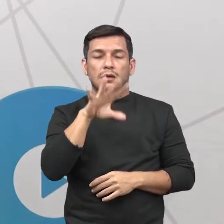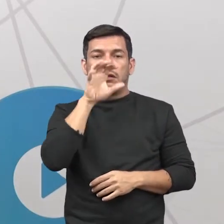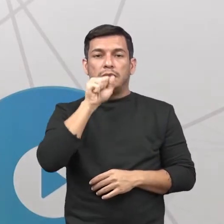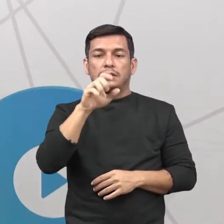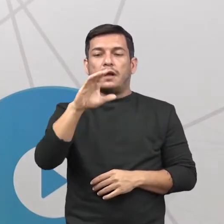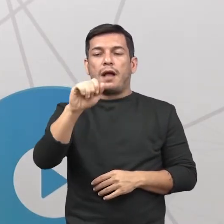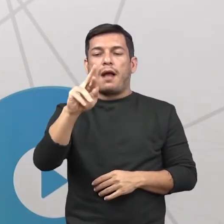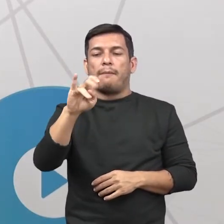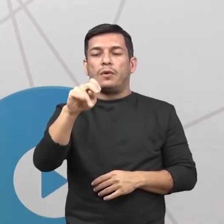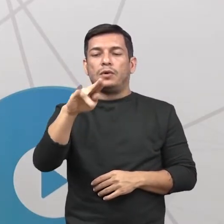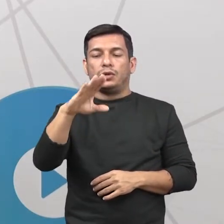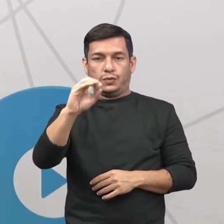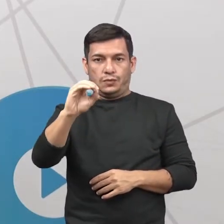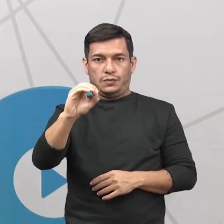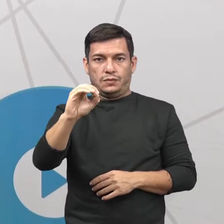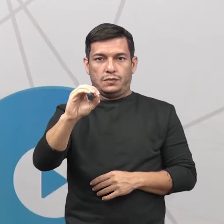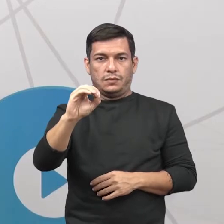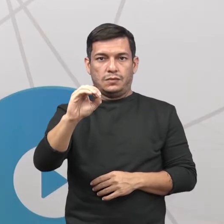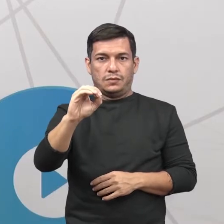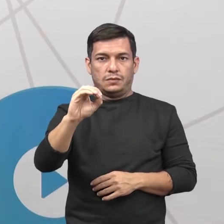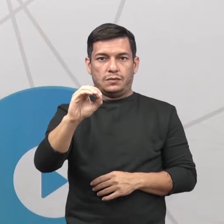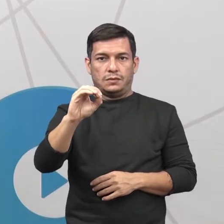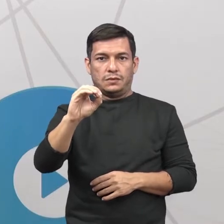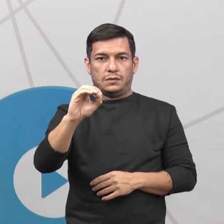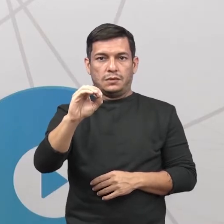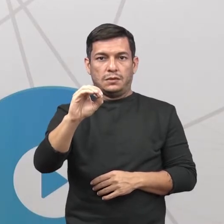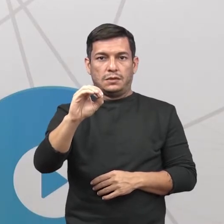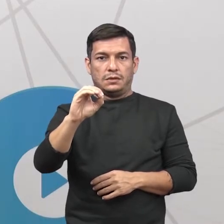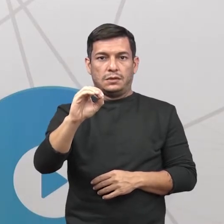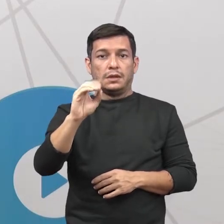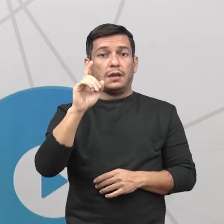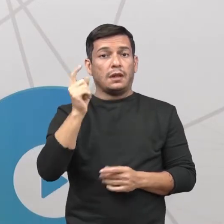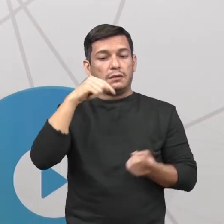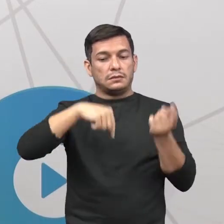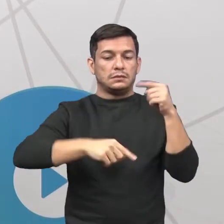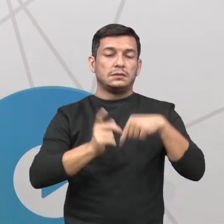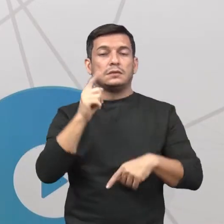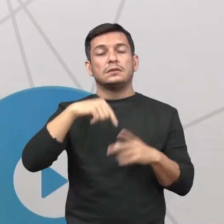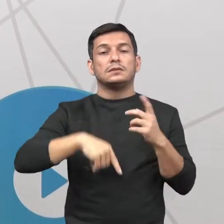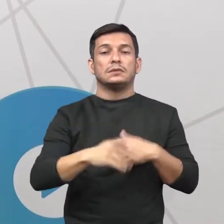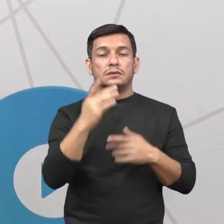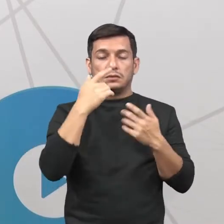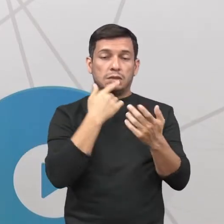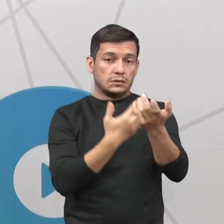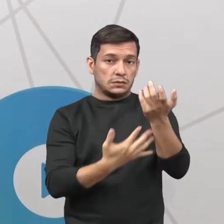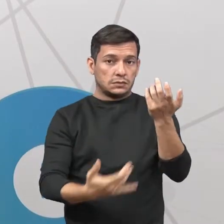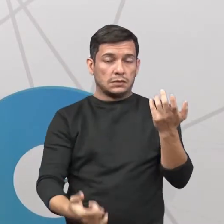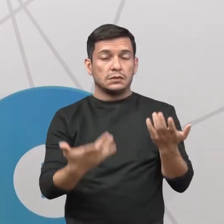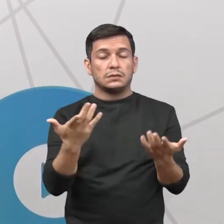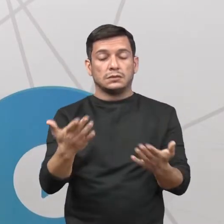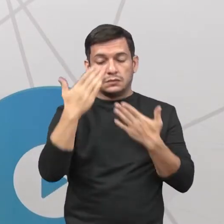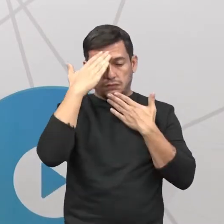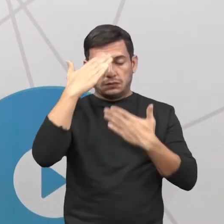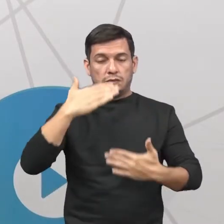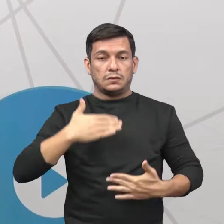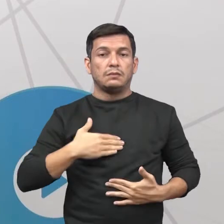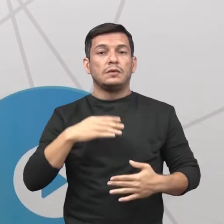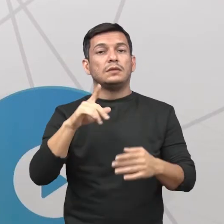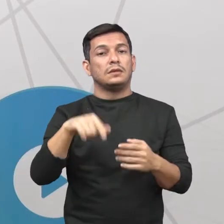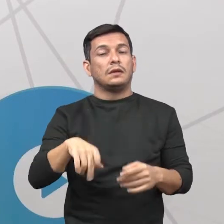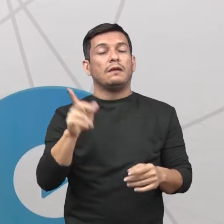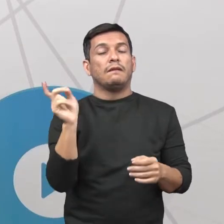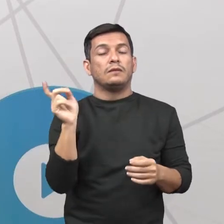carbônico. Bom, nessa circulação do sangue através do nosso corpo, o